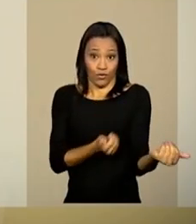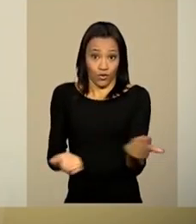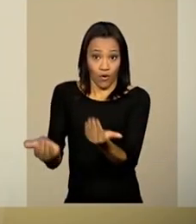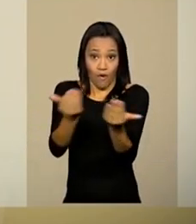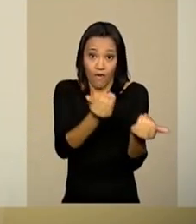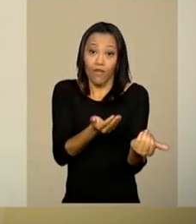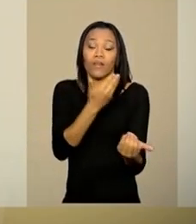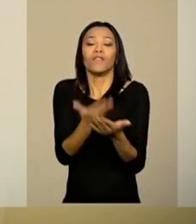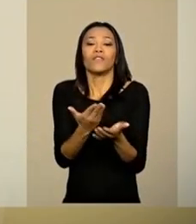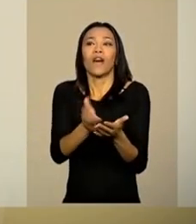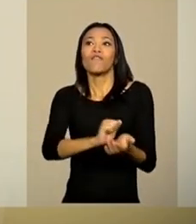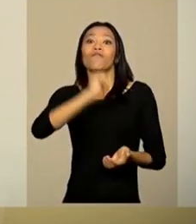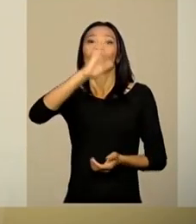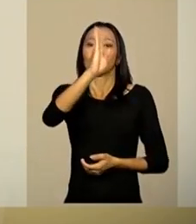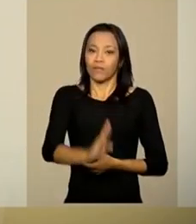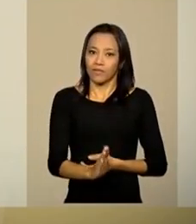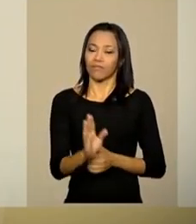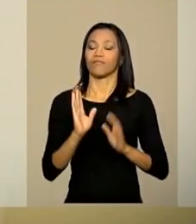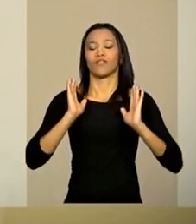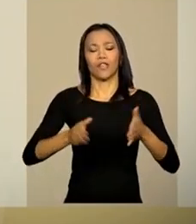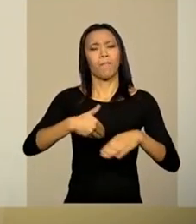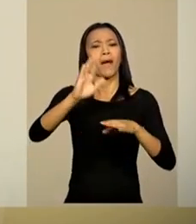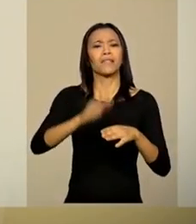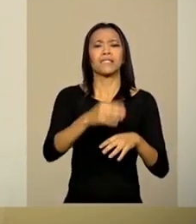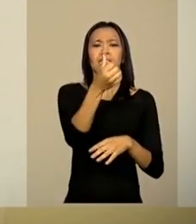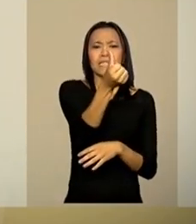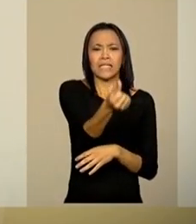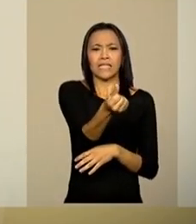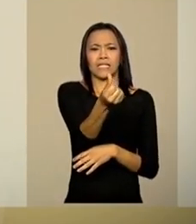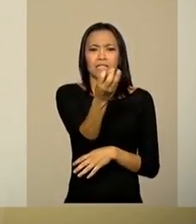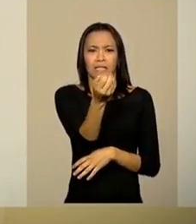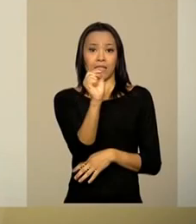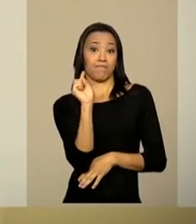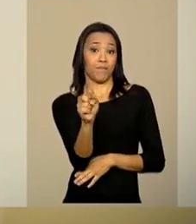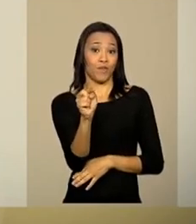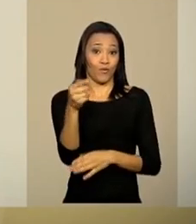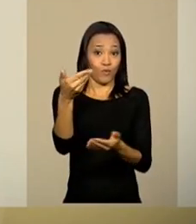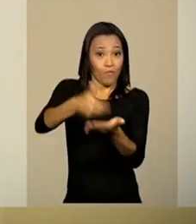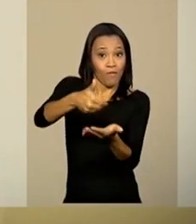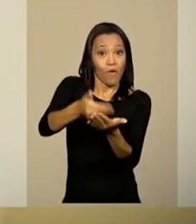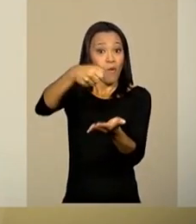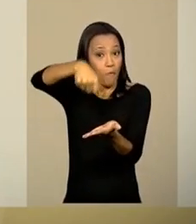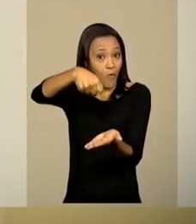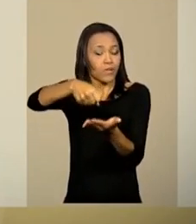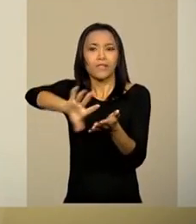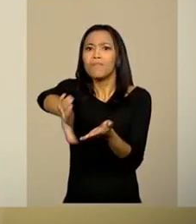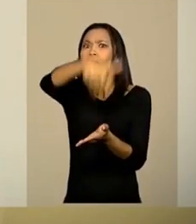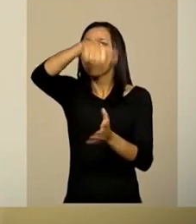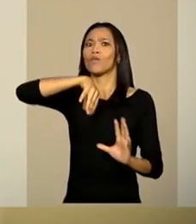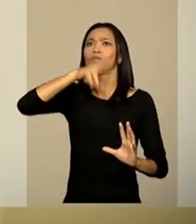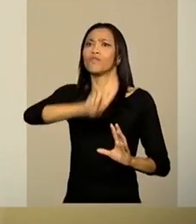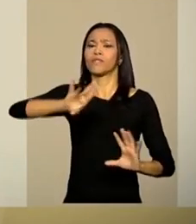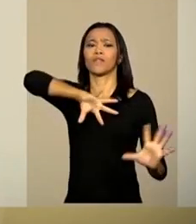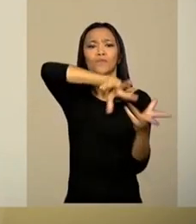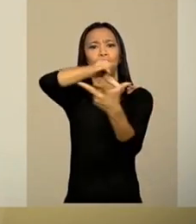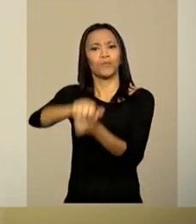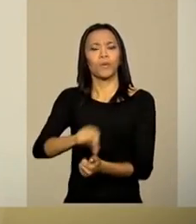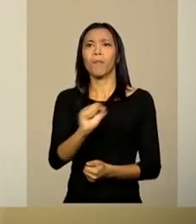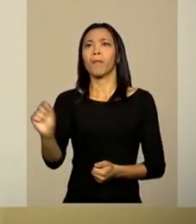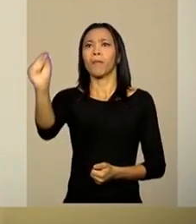exterior. Nós já concedemos, Max, mais de 60.000 1 bolsas nas melhores universidades do mundo em 40